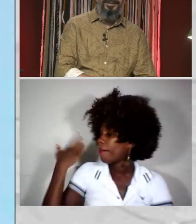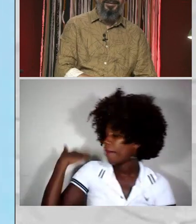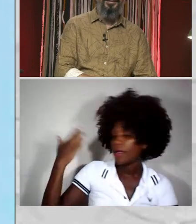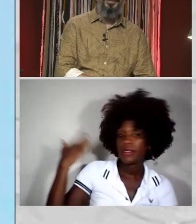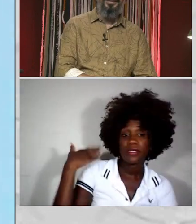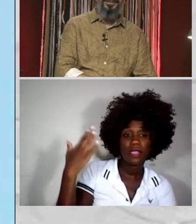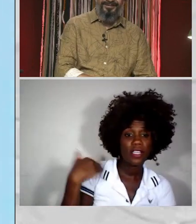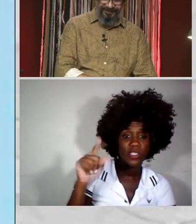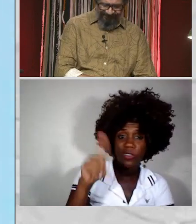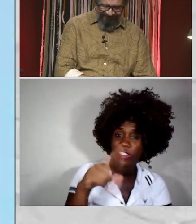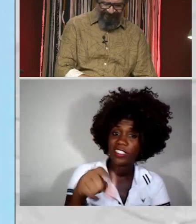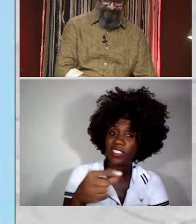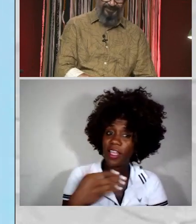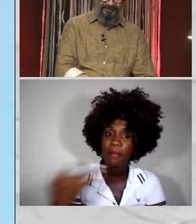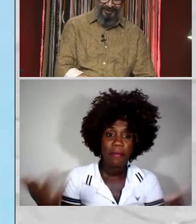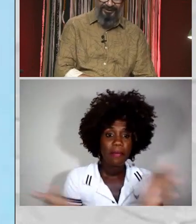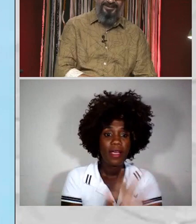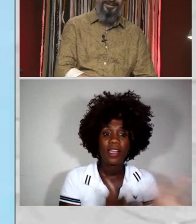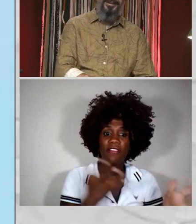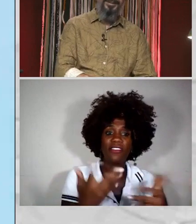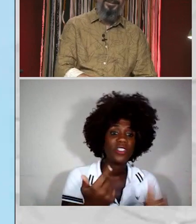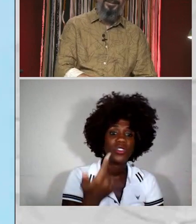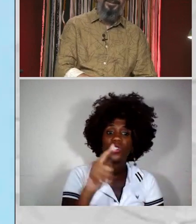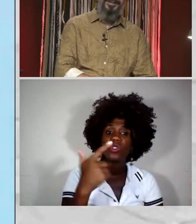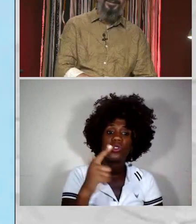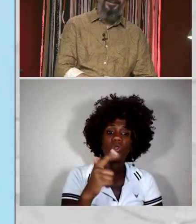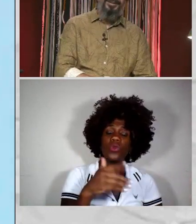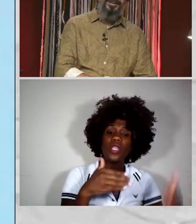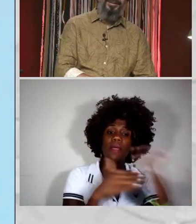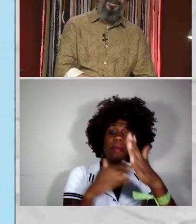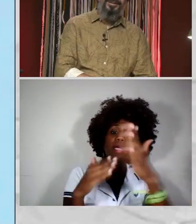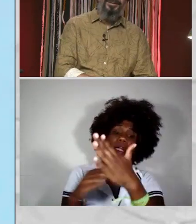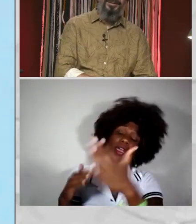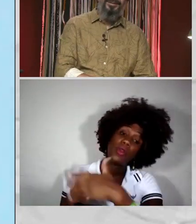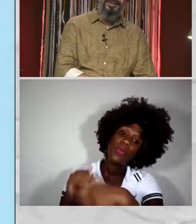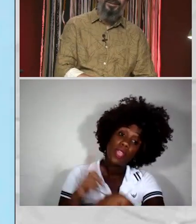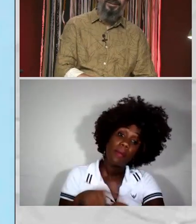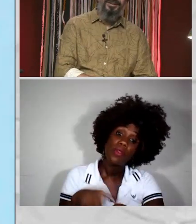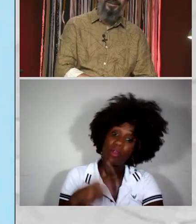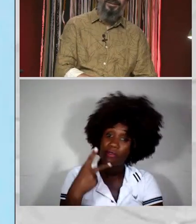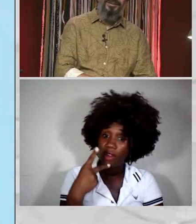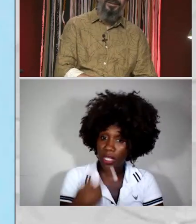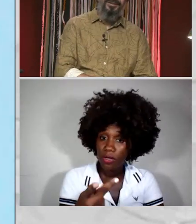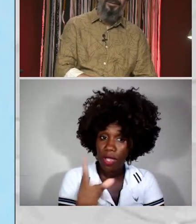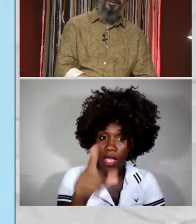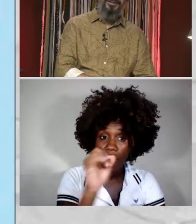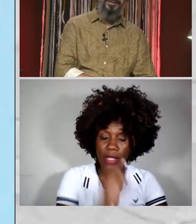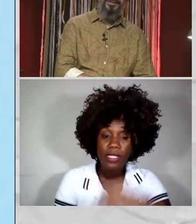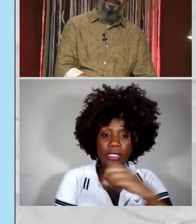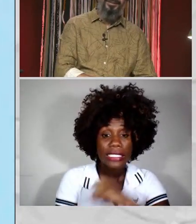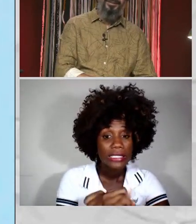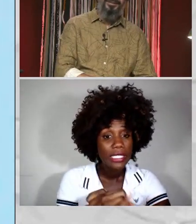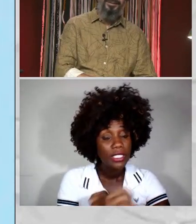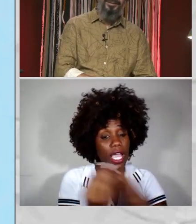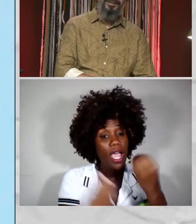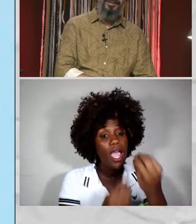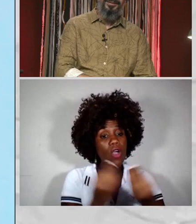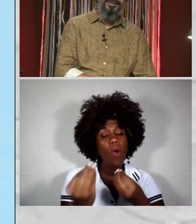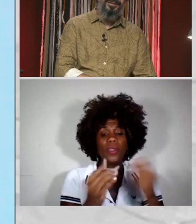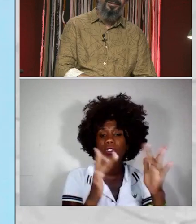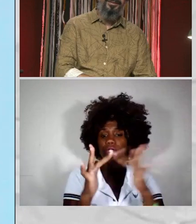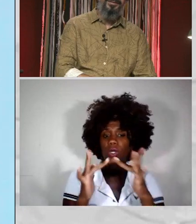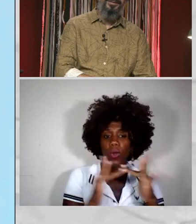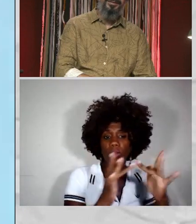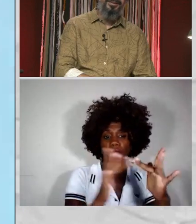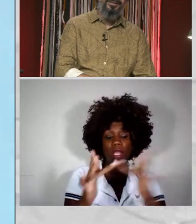isso é fantástico, né? Você não tem essa barreira do tempo. Eu estou dizendo isso porque isso é a internet. É a nossa forma de conexão agora. A gente está